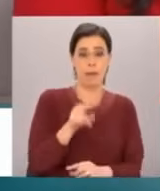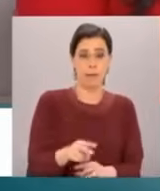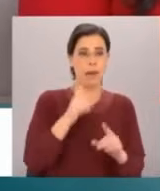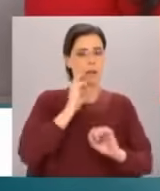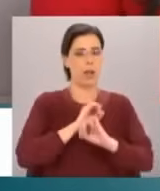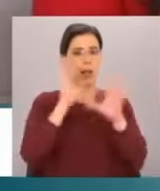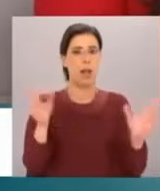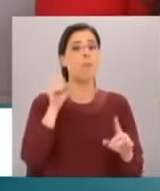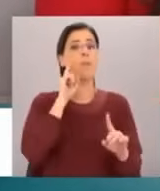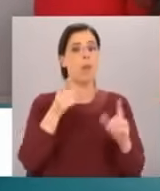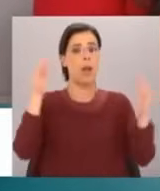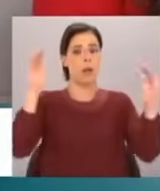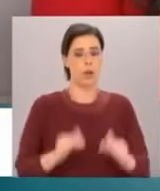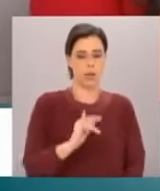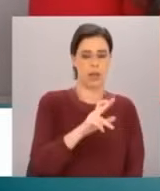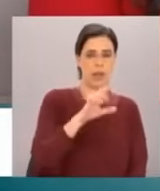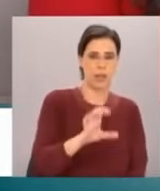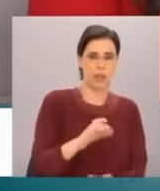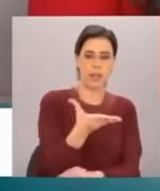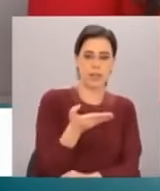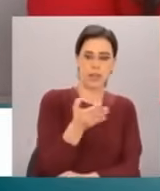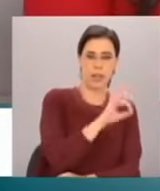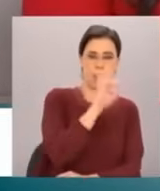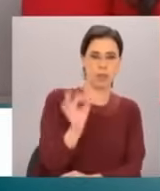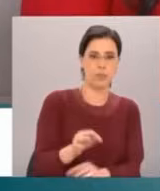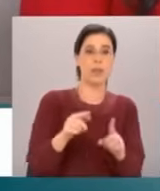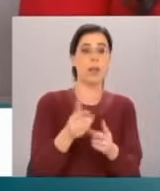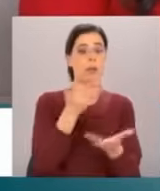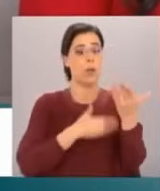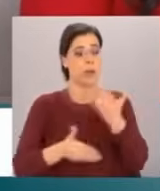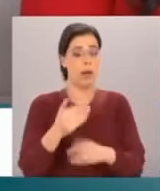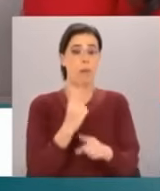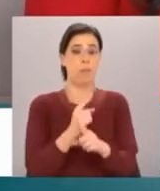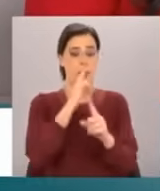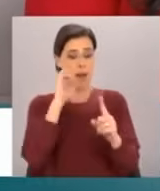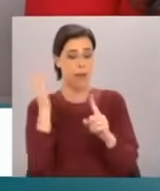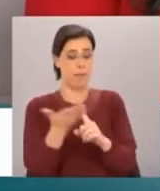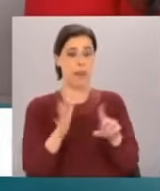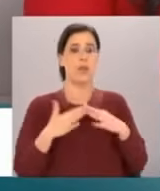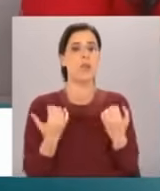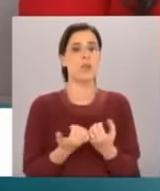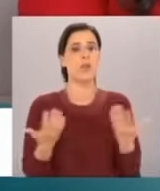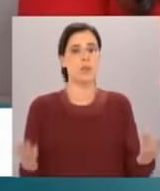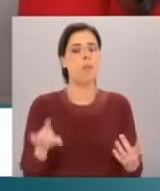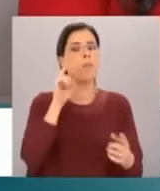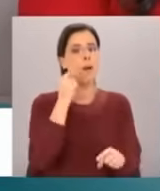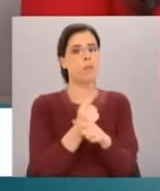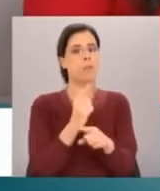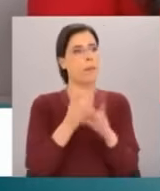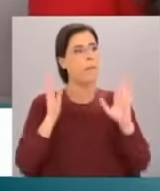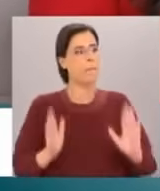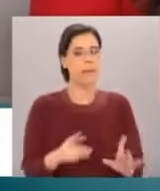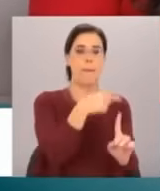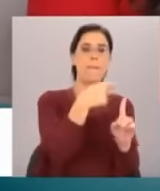plantas são muito claro que sente a redução do IRS para os dezessete por cento com contrapartidas também ambientais e sociais sendo igualmente